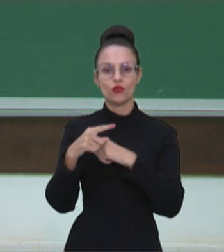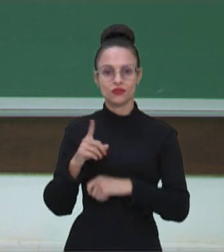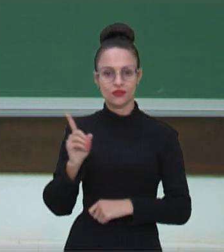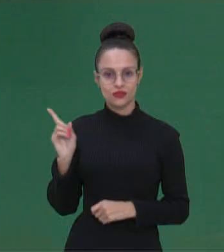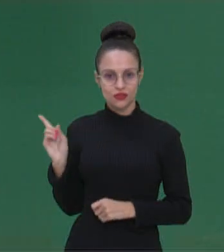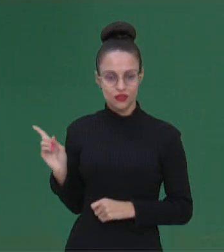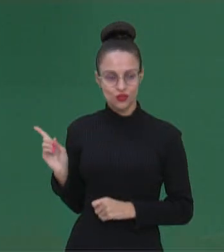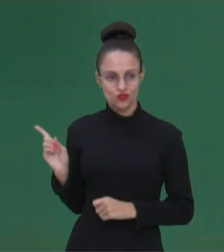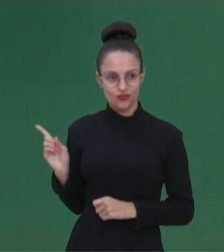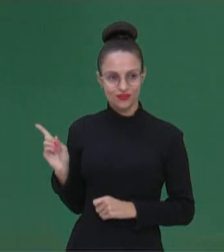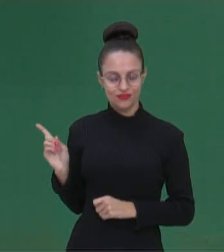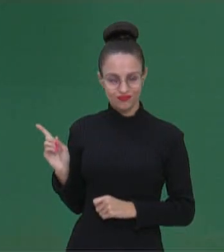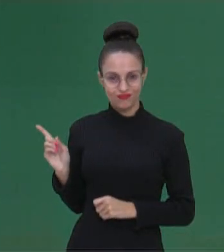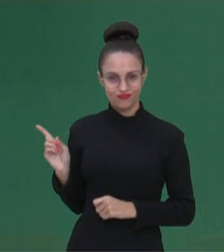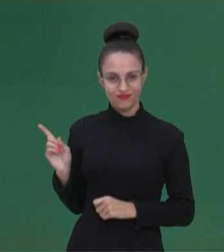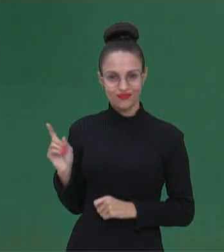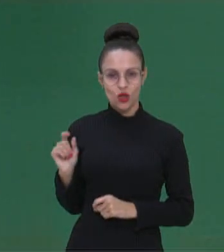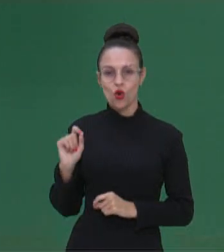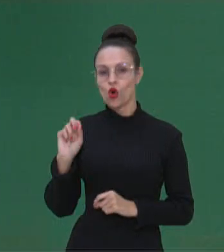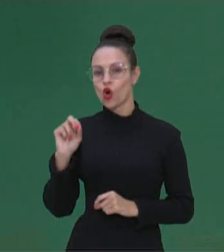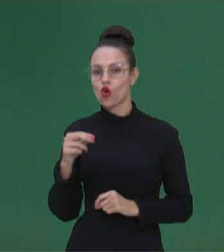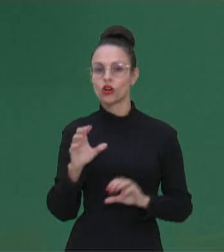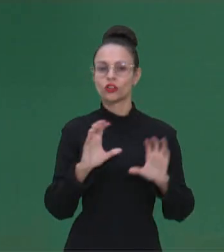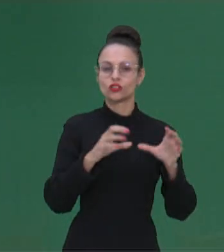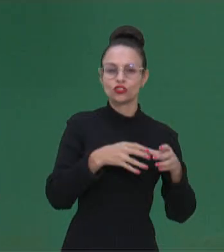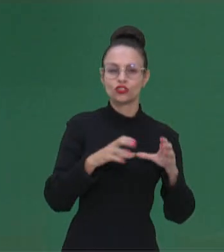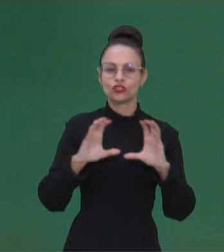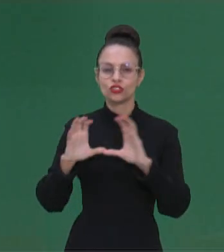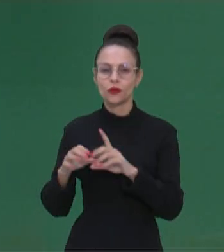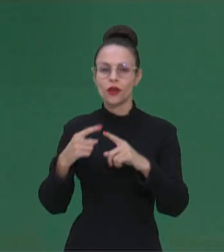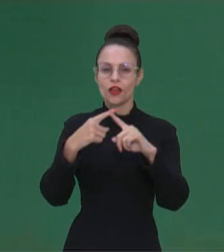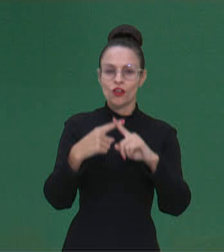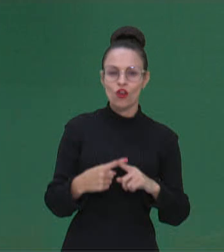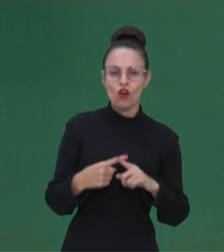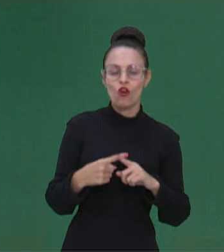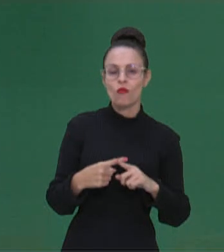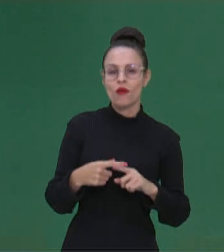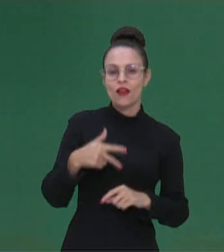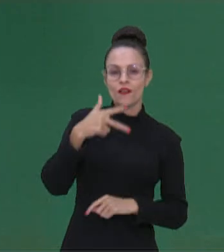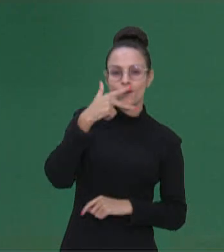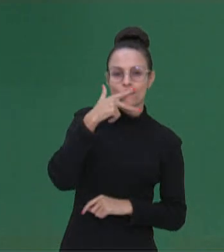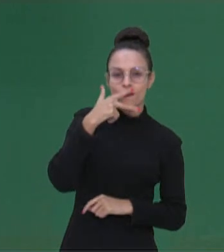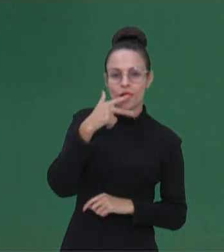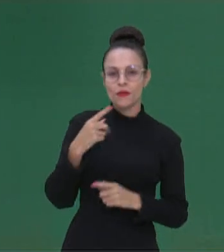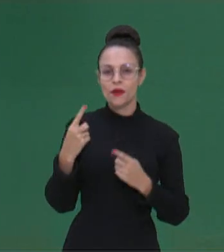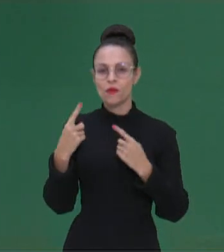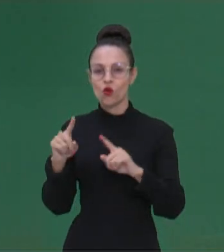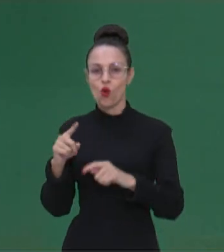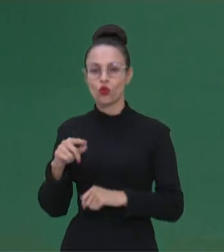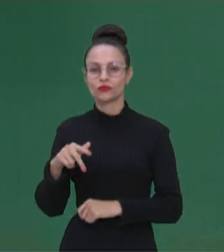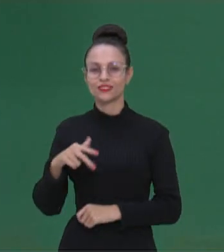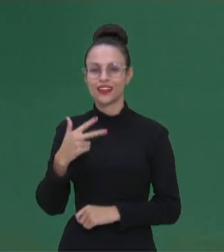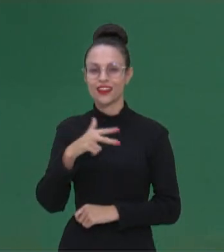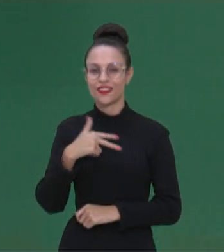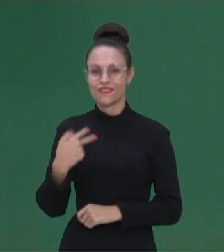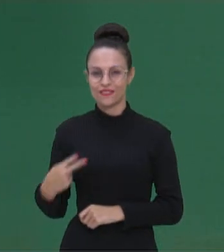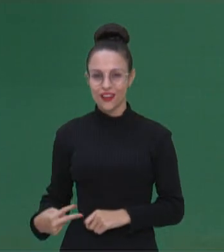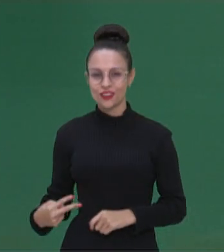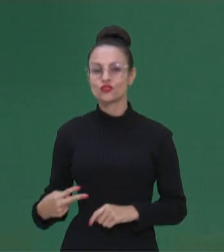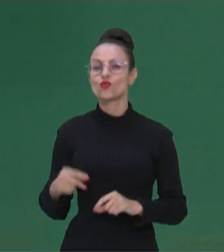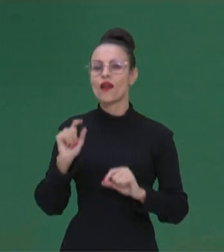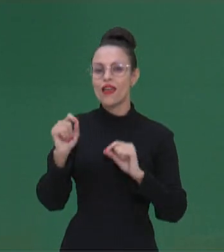como quando às vezes dois times também jogam, né? Flamengo contra Vasco, né? Então, ideia